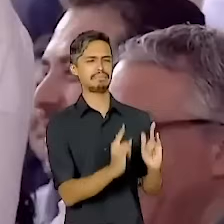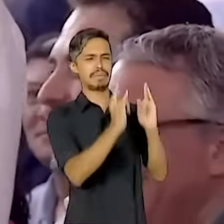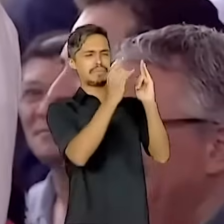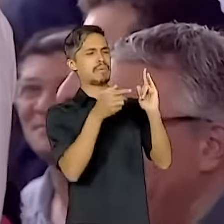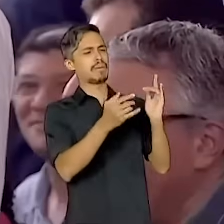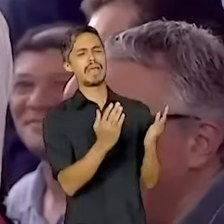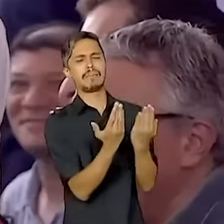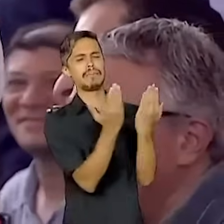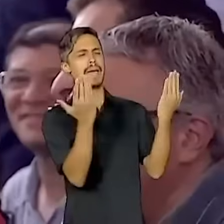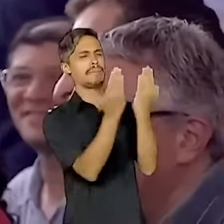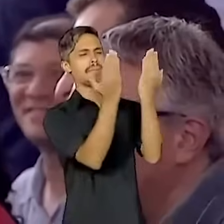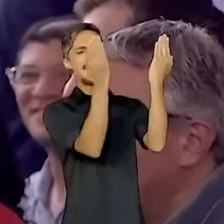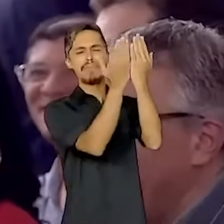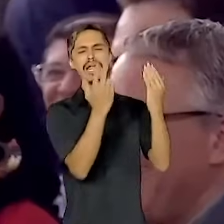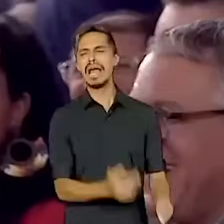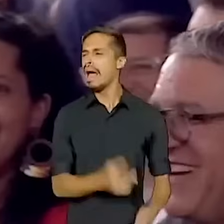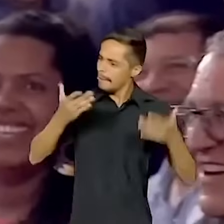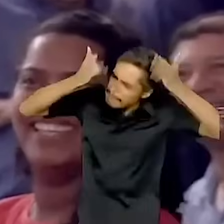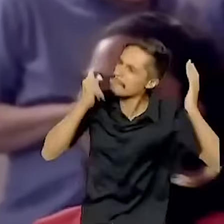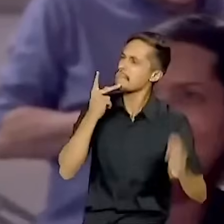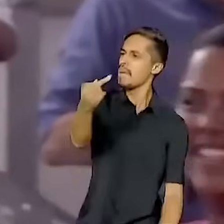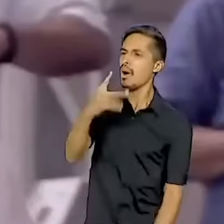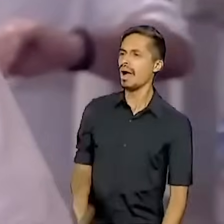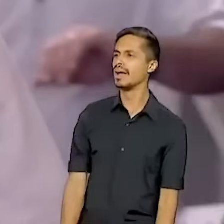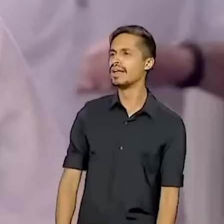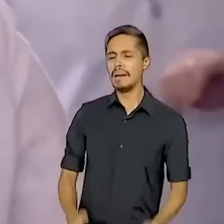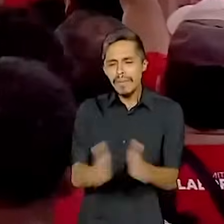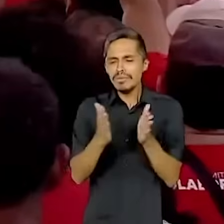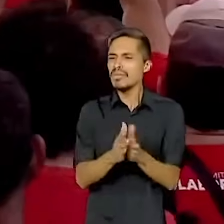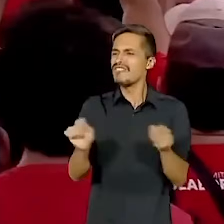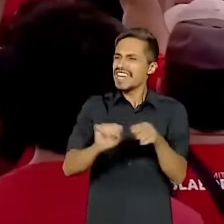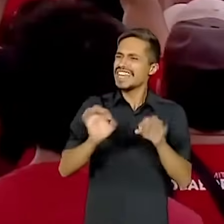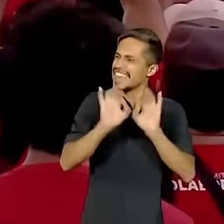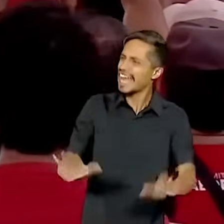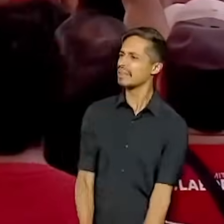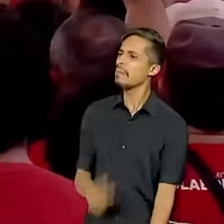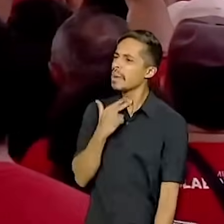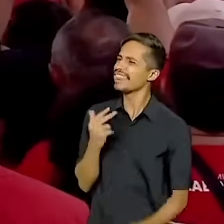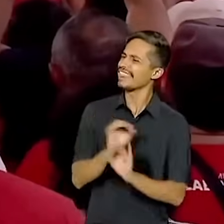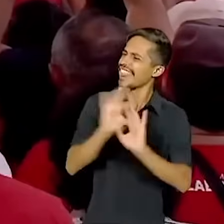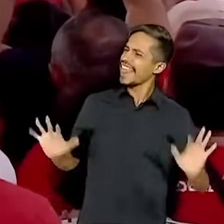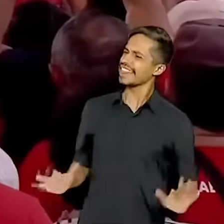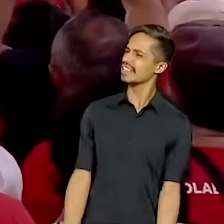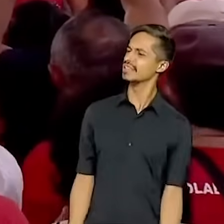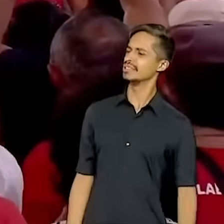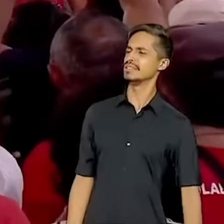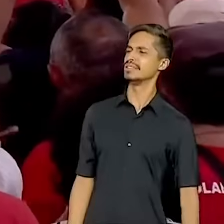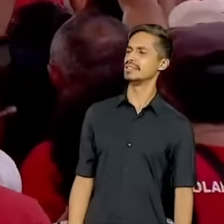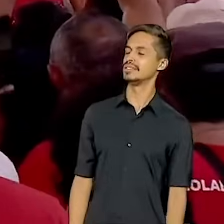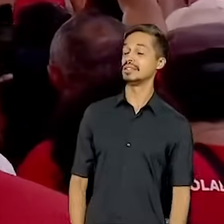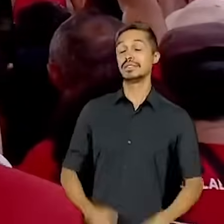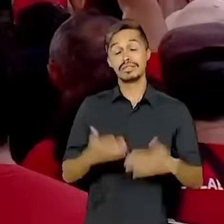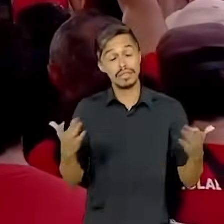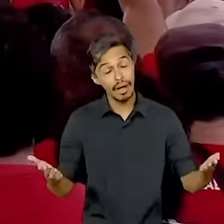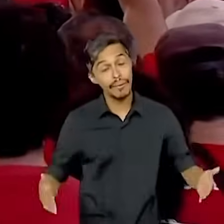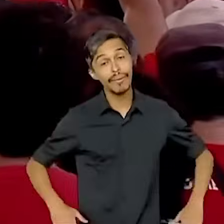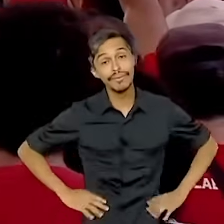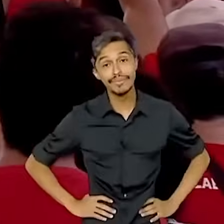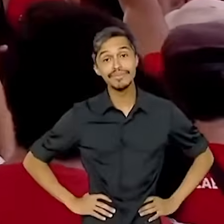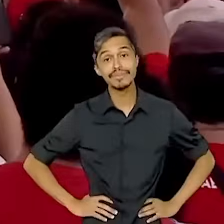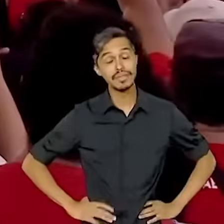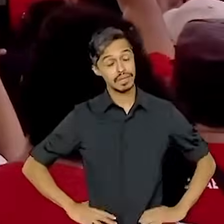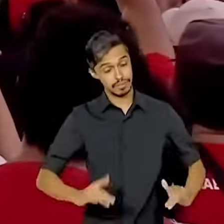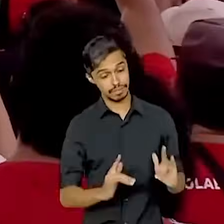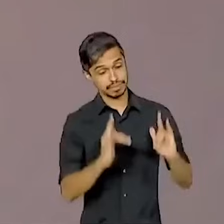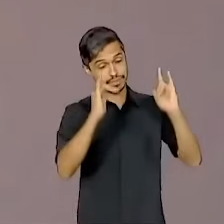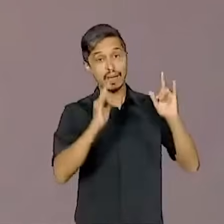nada. Pode nada. Bem, então o apartamento, além